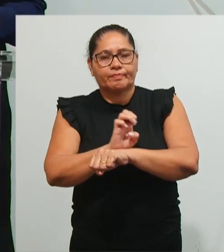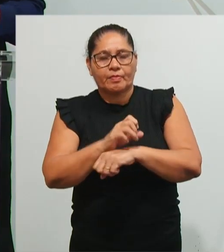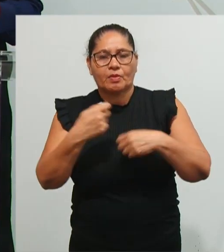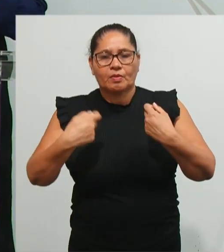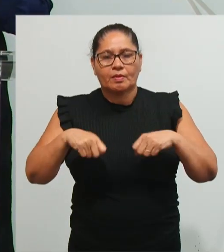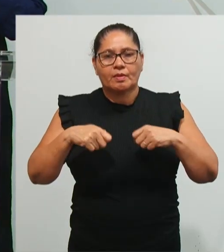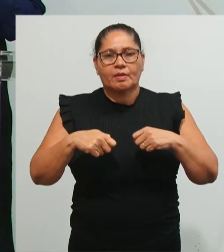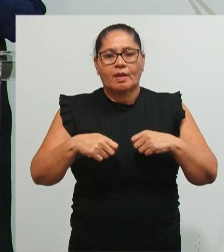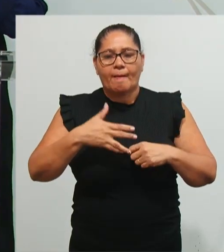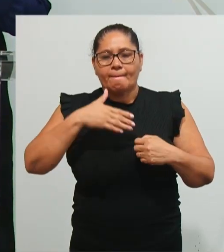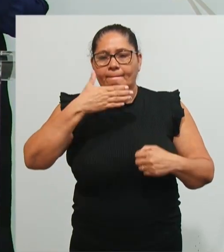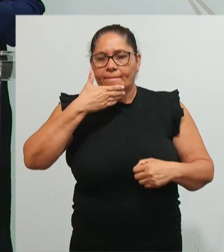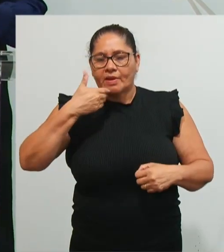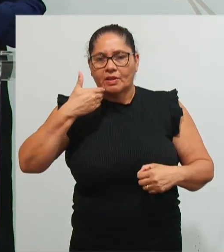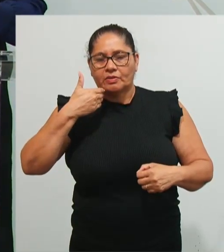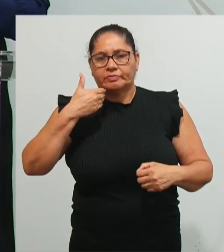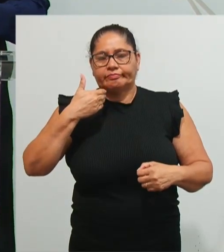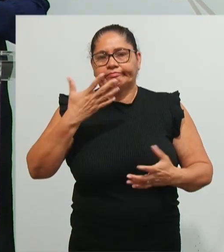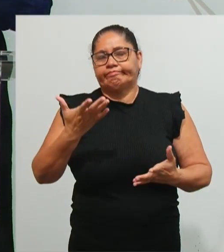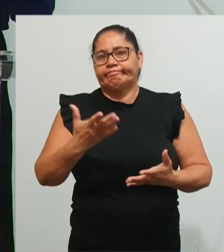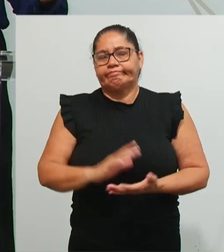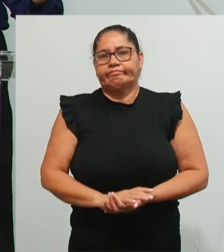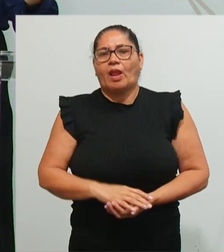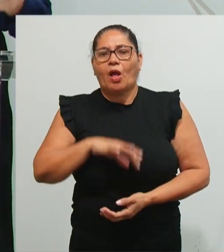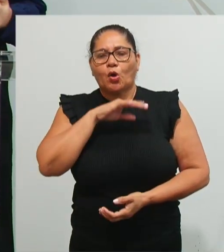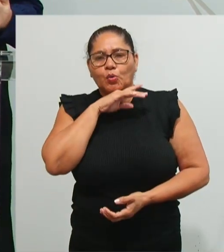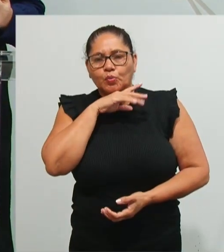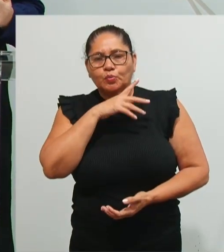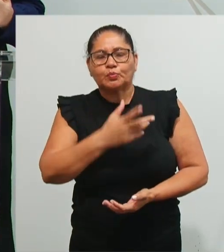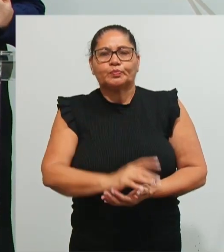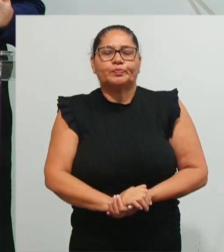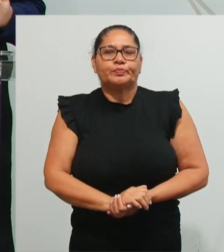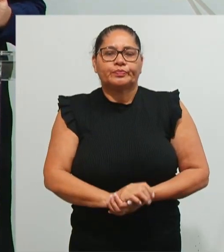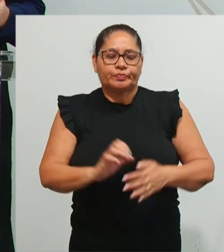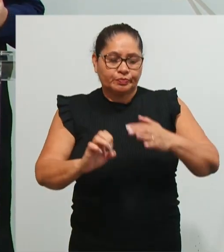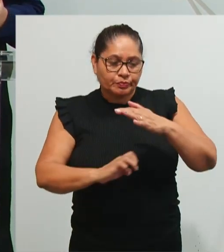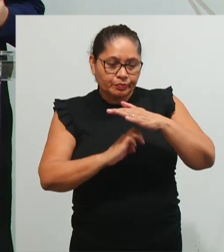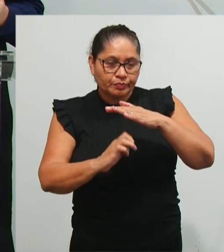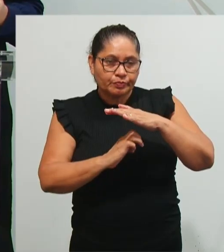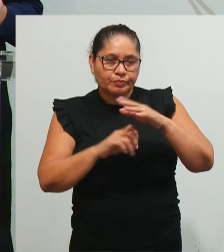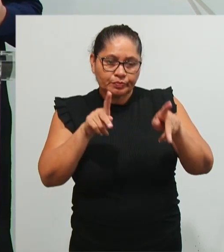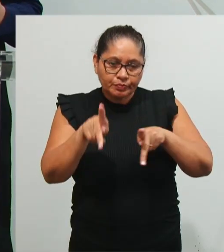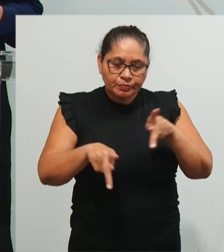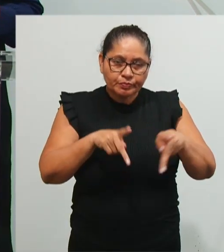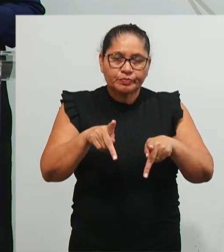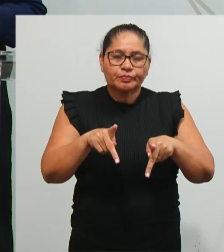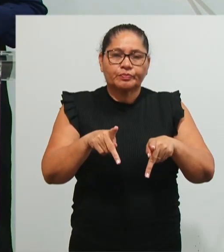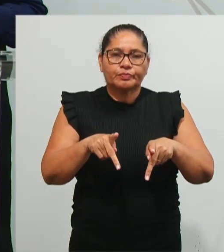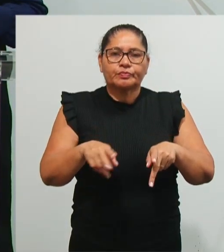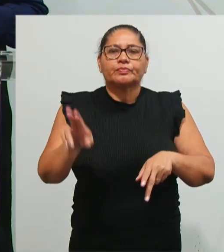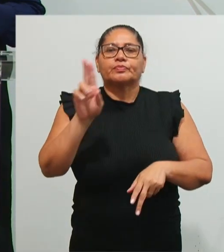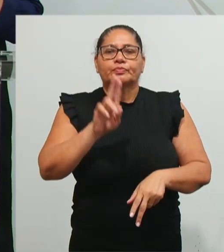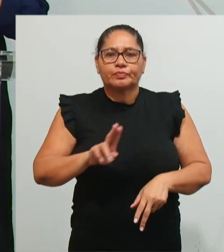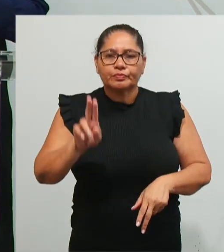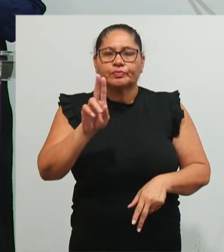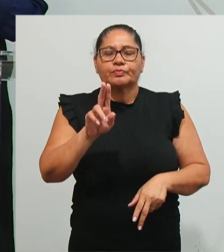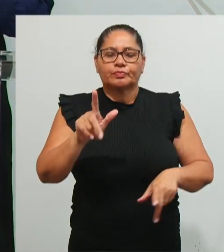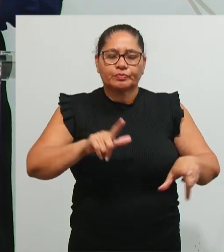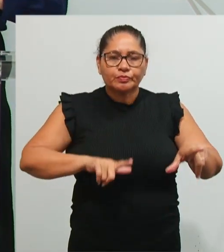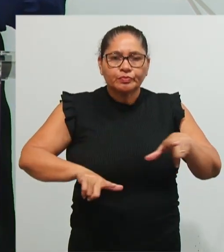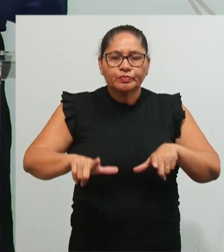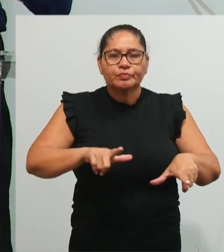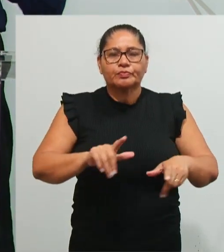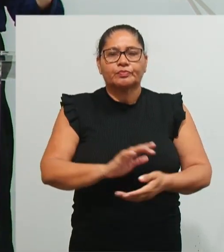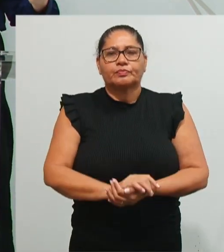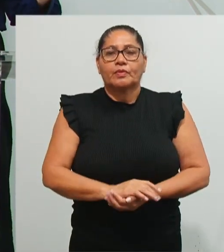forma para não deixar uma relação desleal entre a empresa que está oferecendo o serviço e a população que está consumindo esse serviço. O Brasil vai